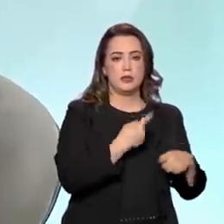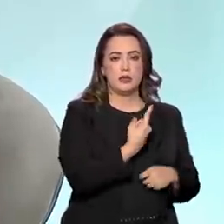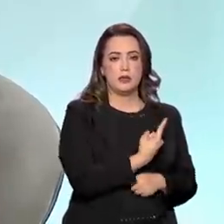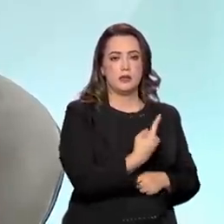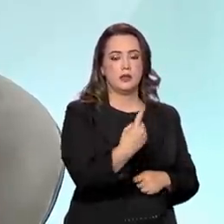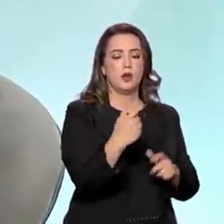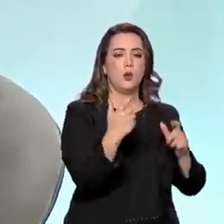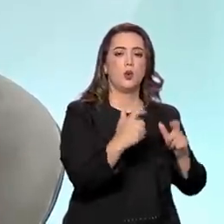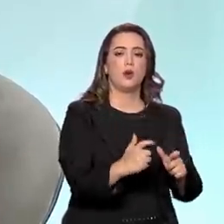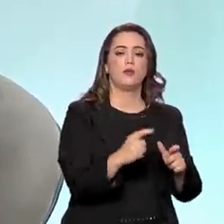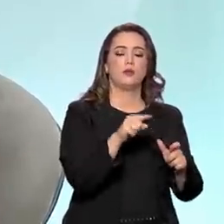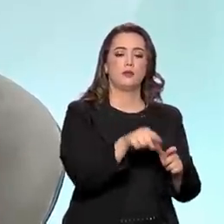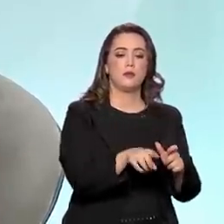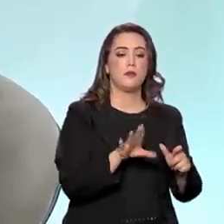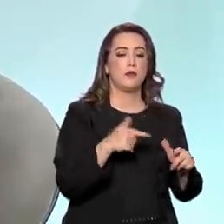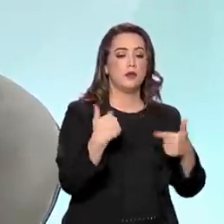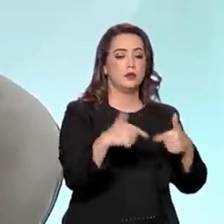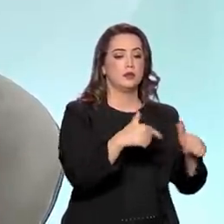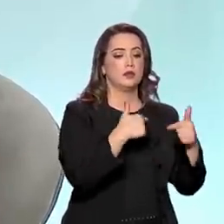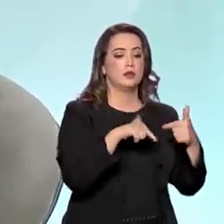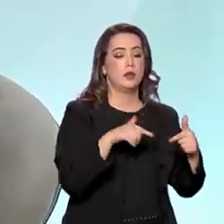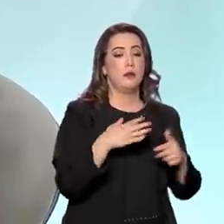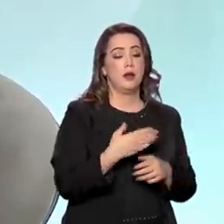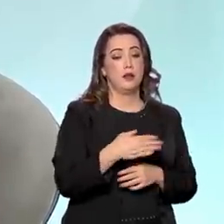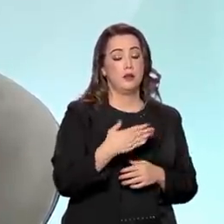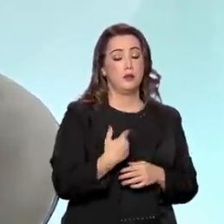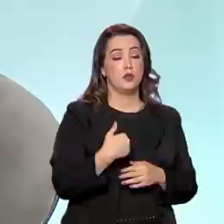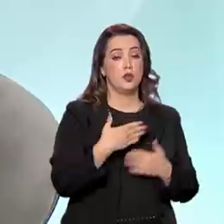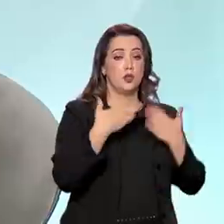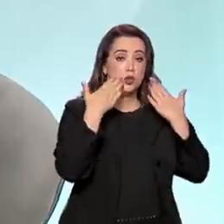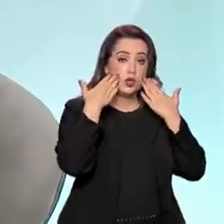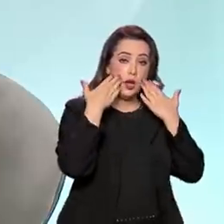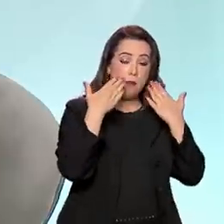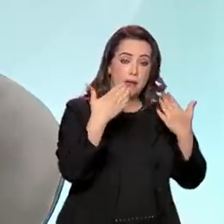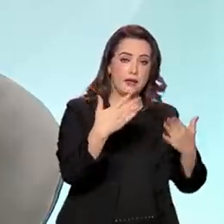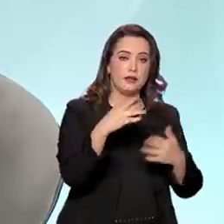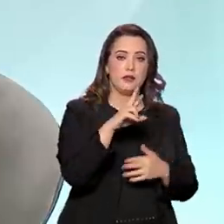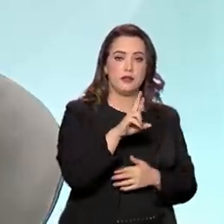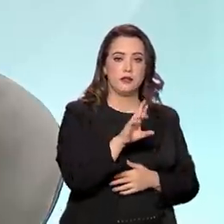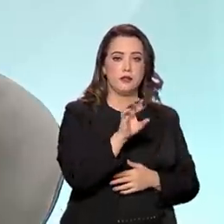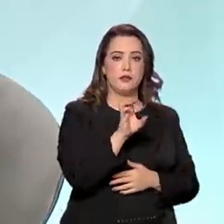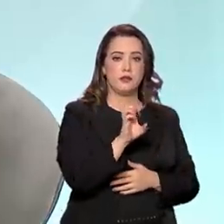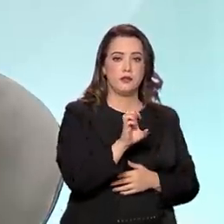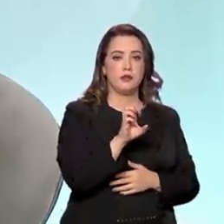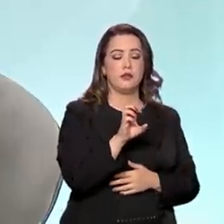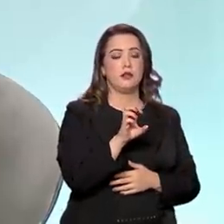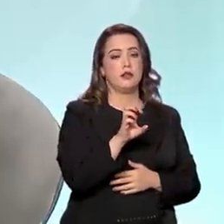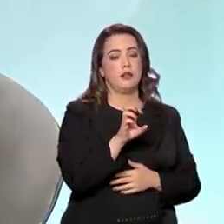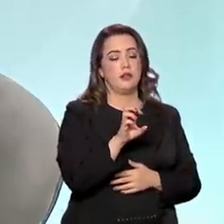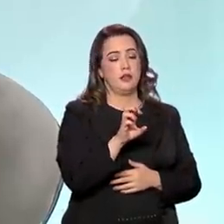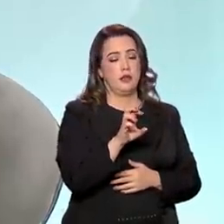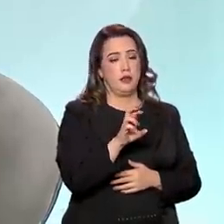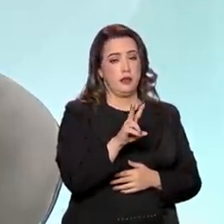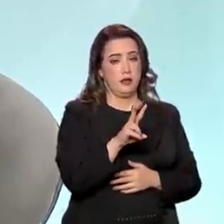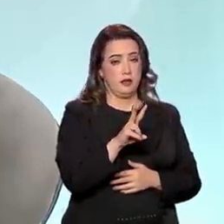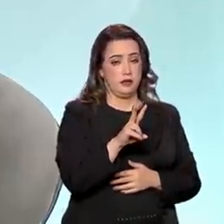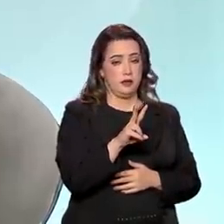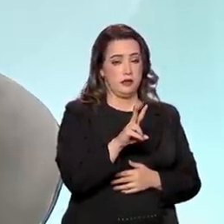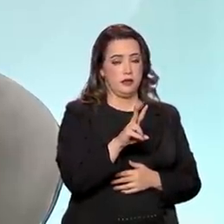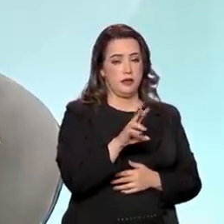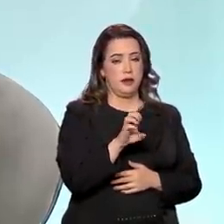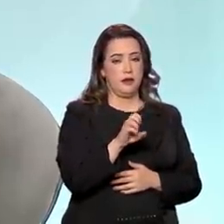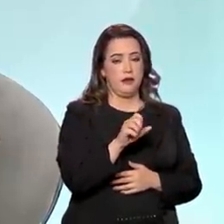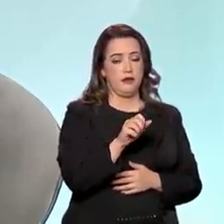comparecer né no exercício de apresentação da reserva quem chama de usar os próximos primeiros